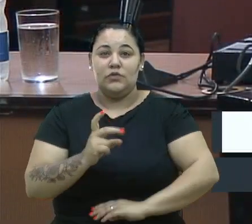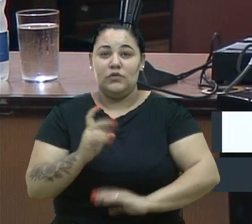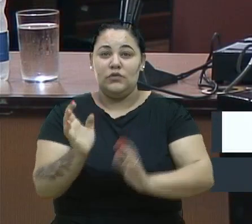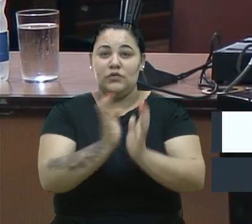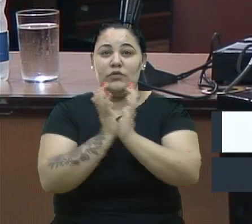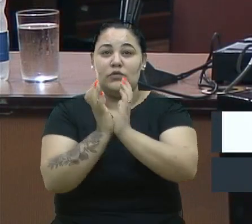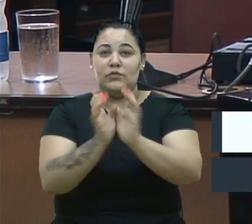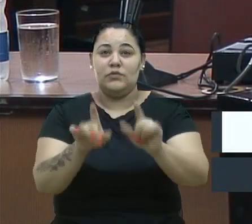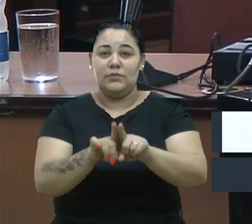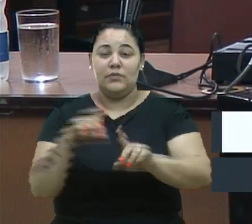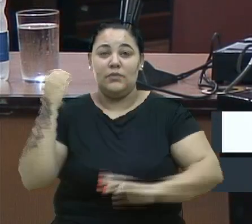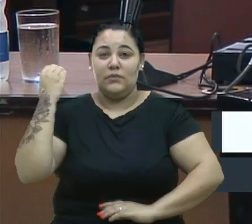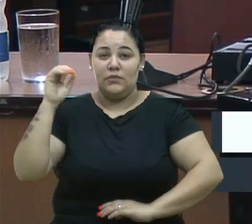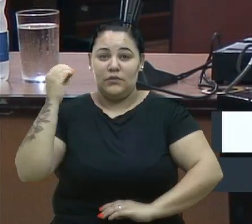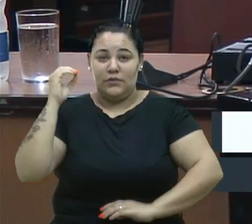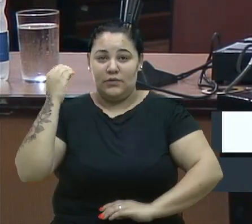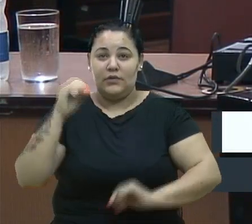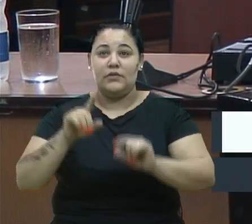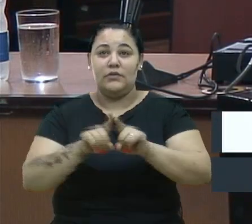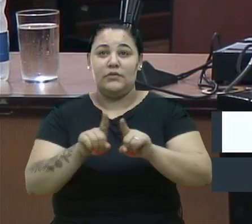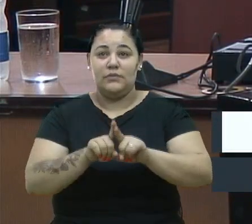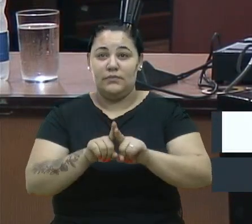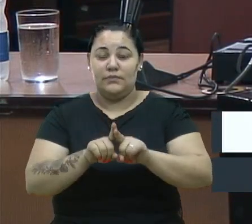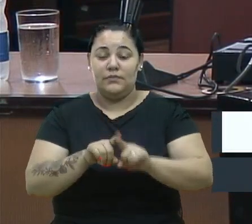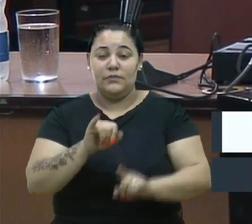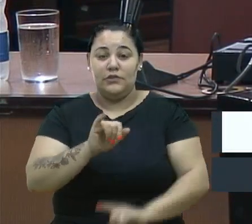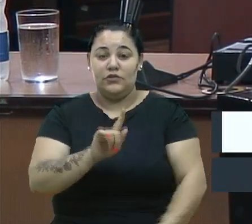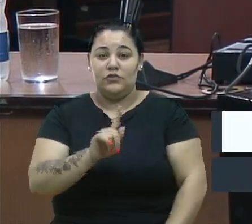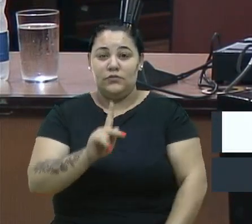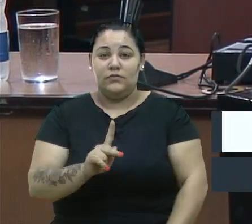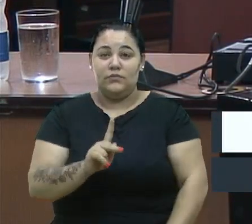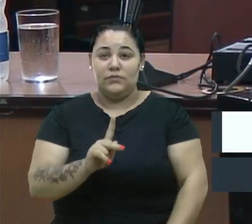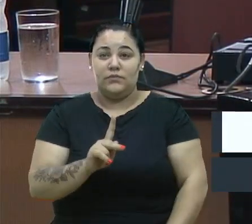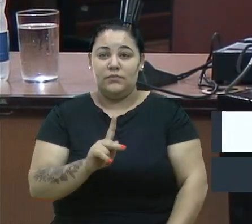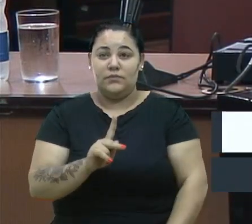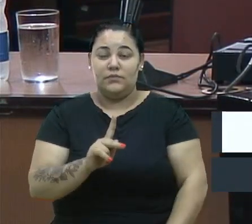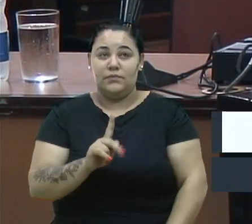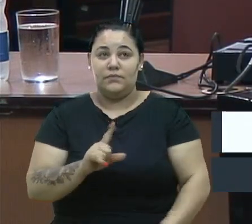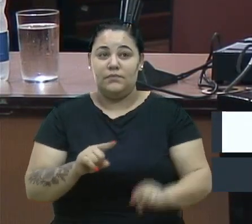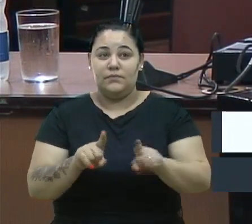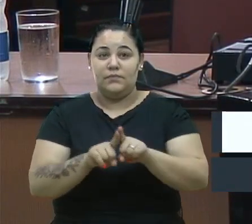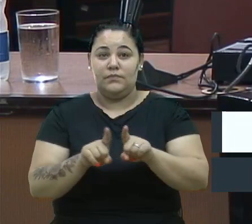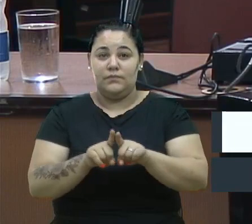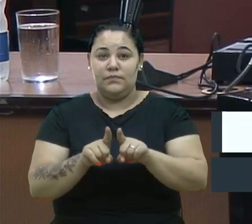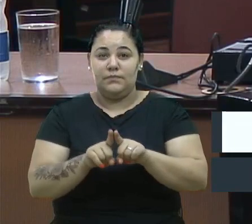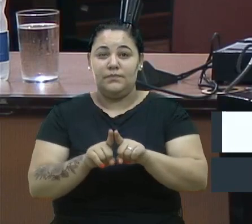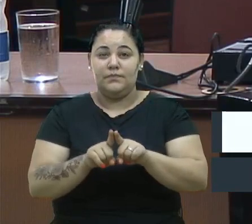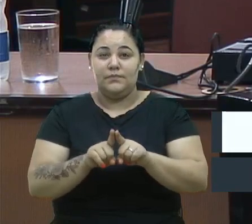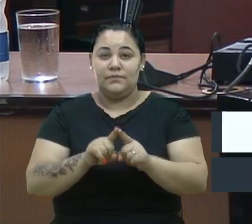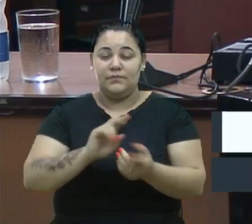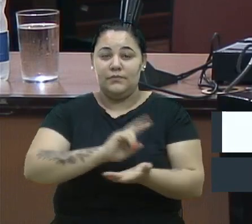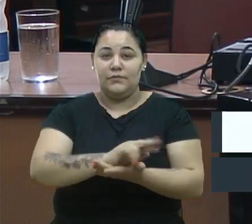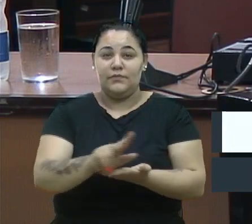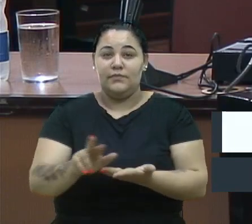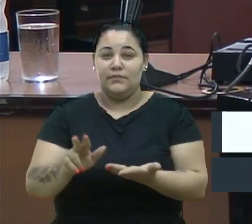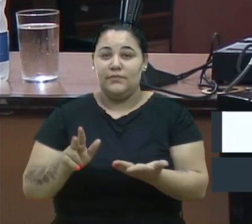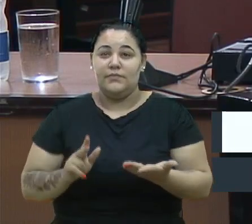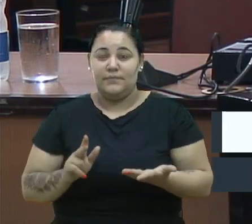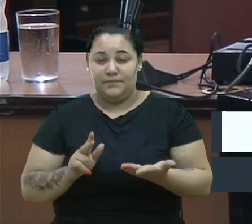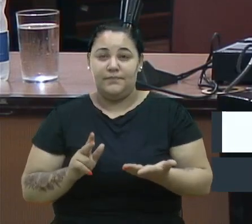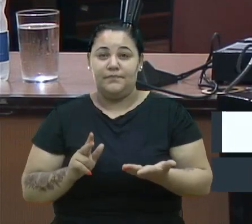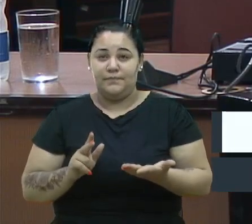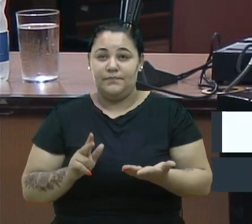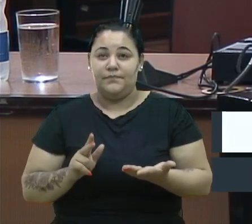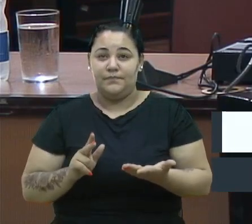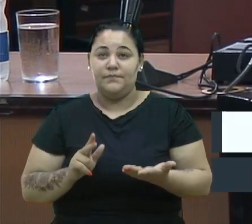DEIC de Porto Alegre, uma parte, do IGP, enfim, dos mais diversos órgãos de segurança